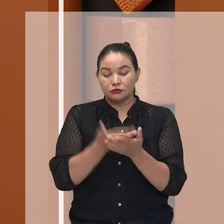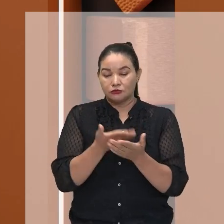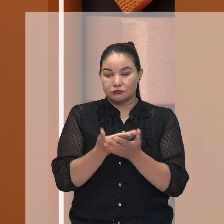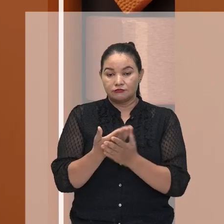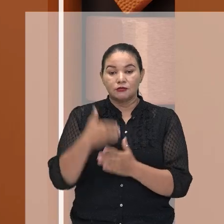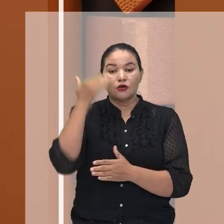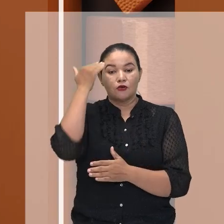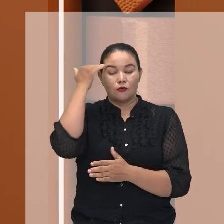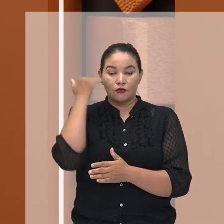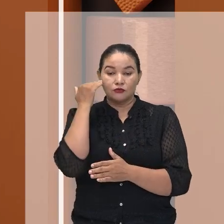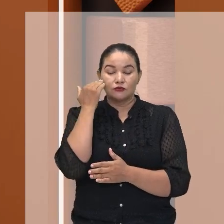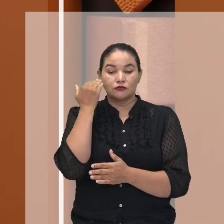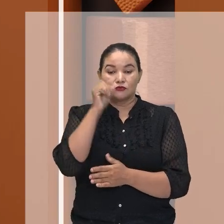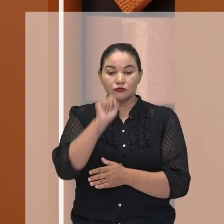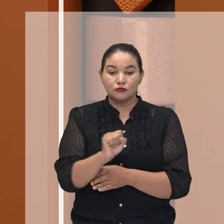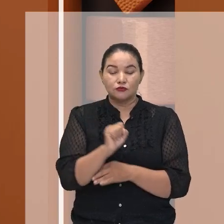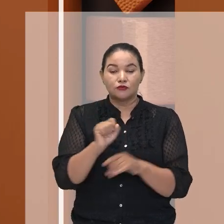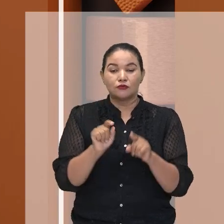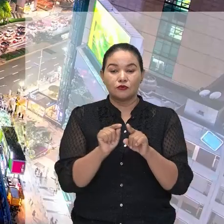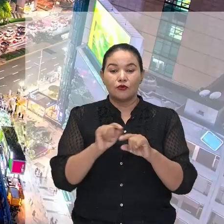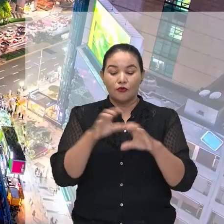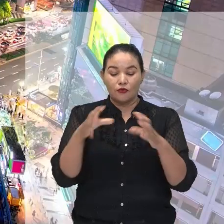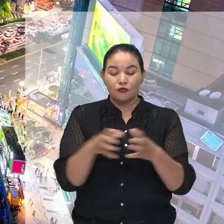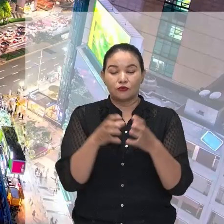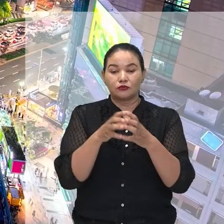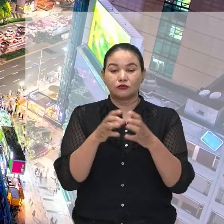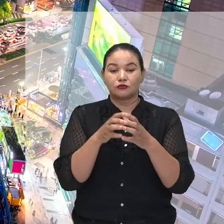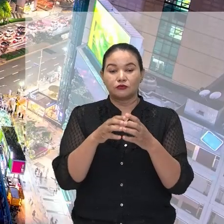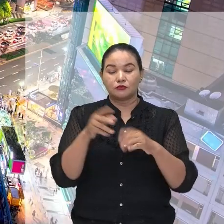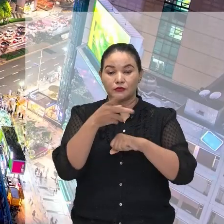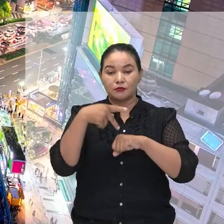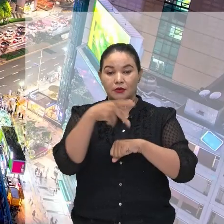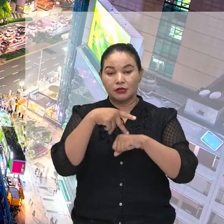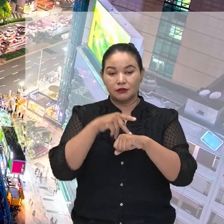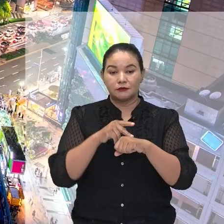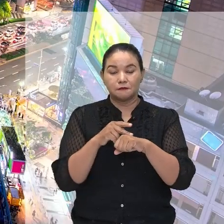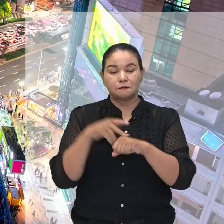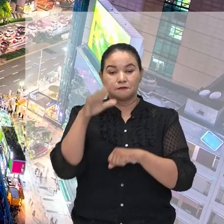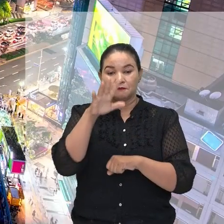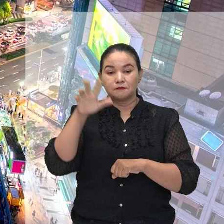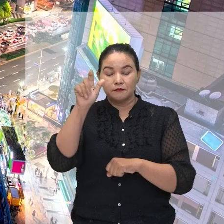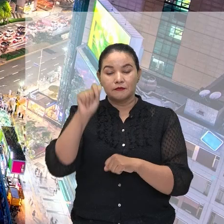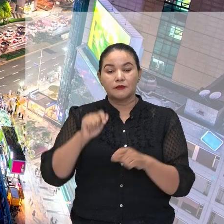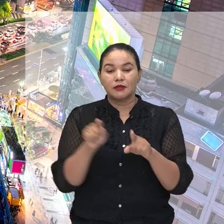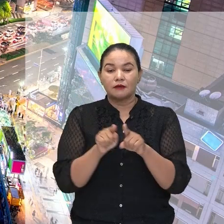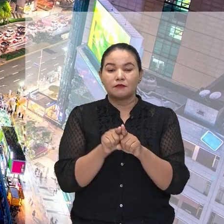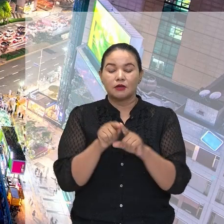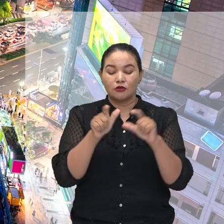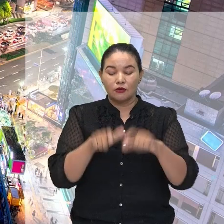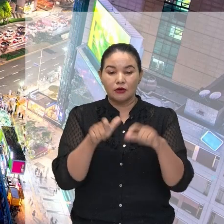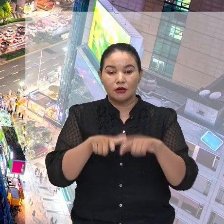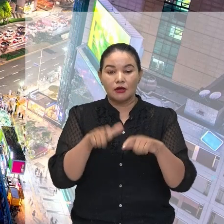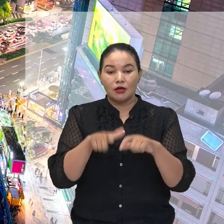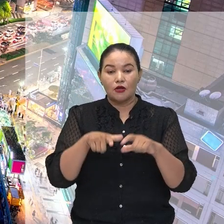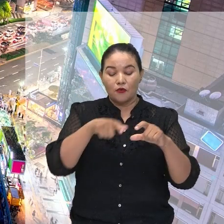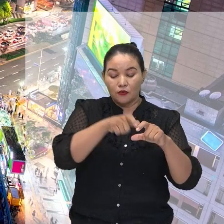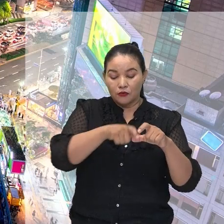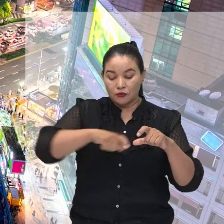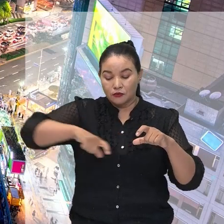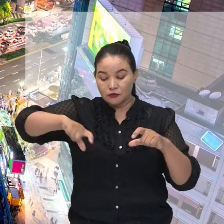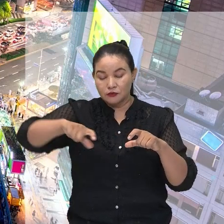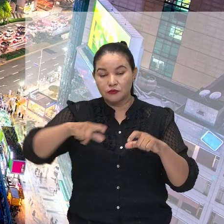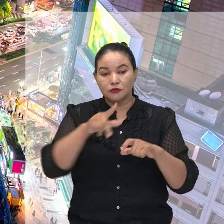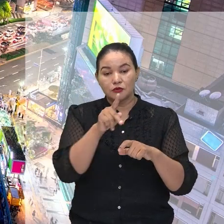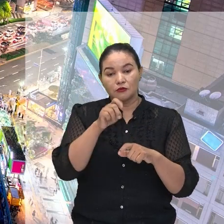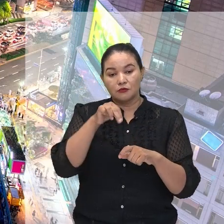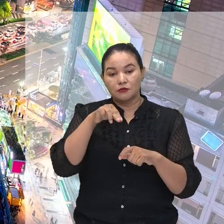também formando aí os tigres asiáticos. Olha só, a Coreia do Sul, gente, vai estar localizada em uma península, né? E